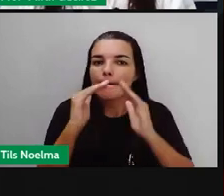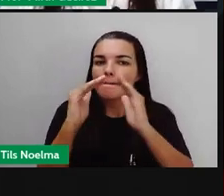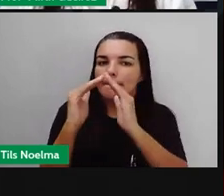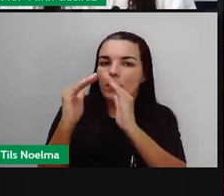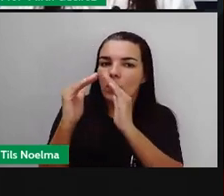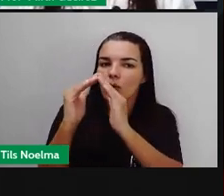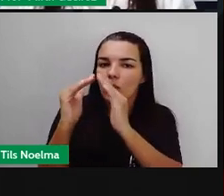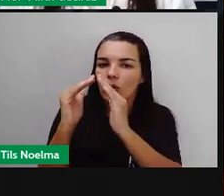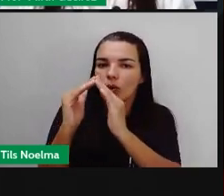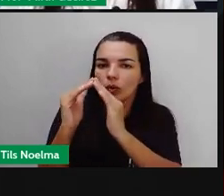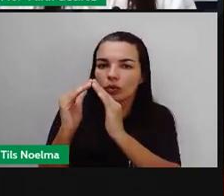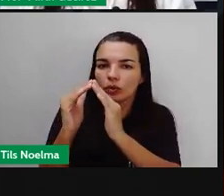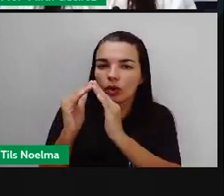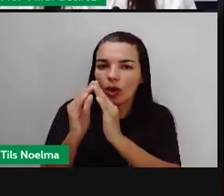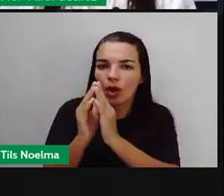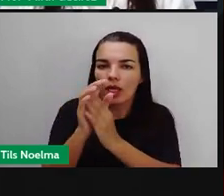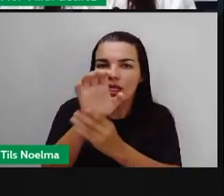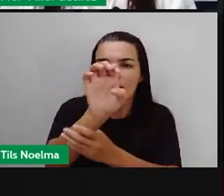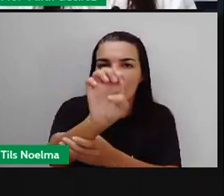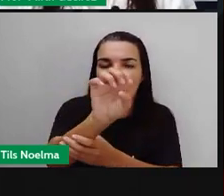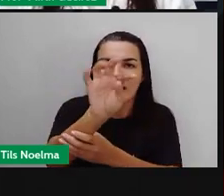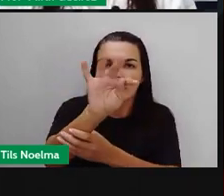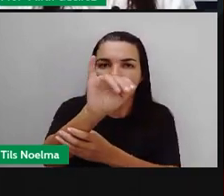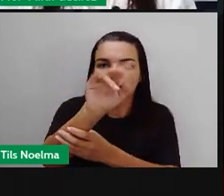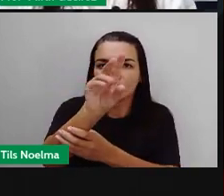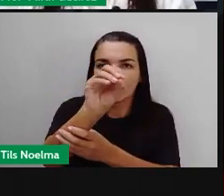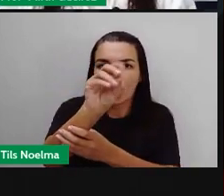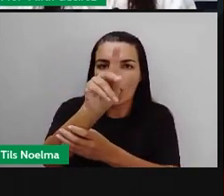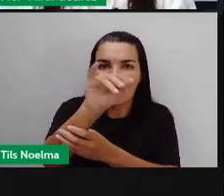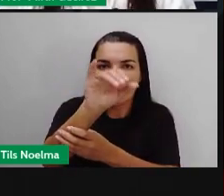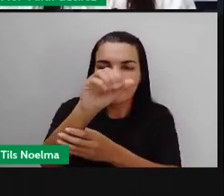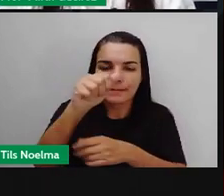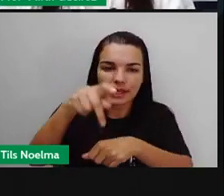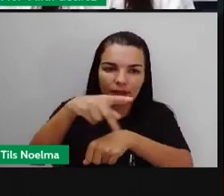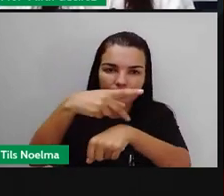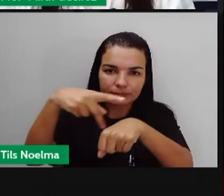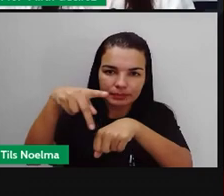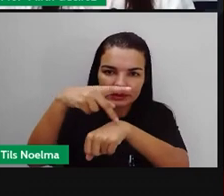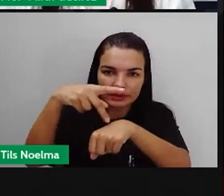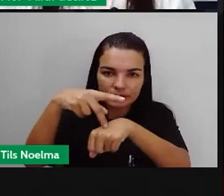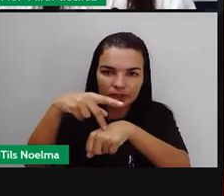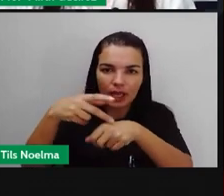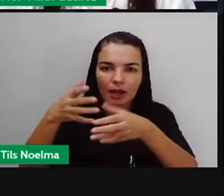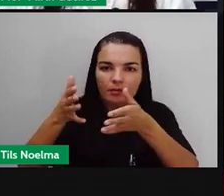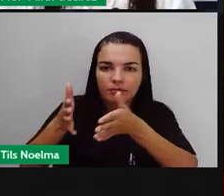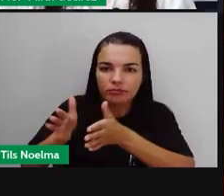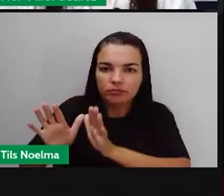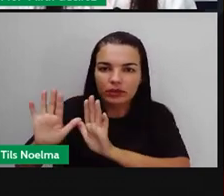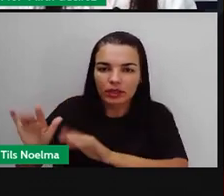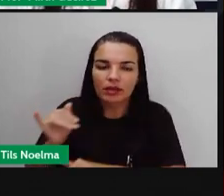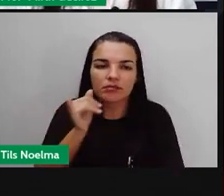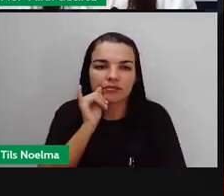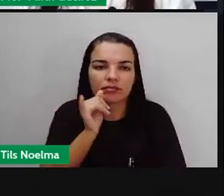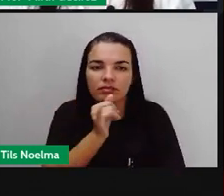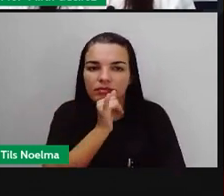infantis. Recebeu o prêmio Jabuti com Eu Sei, Mas Não Devia,